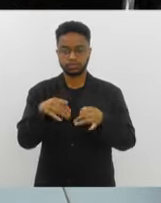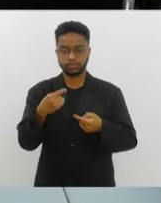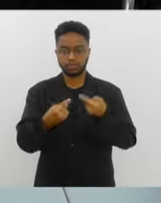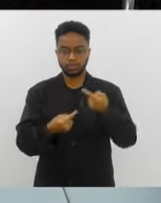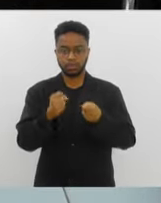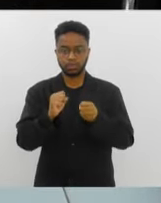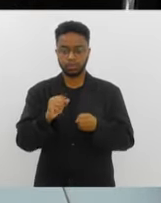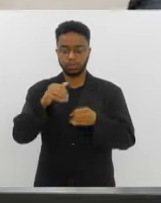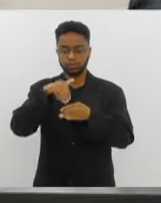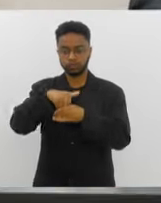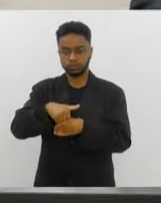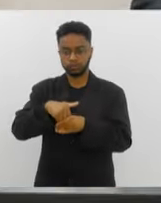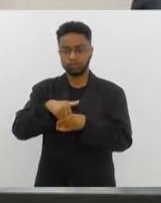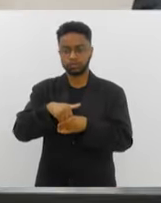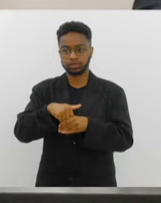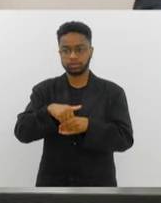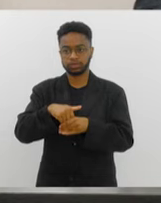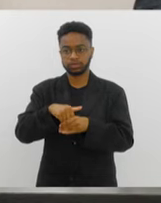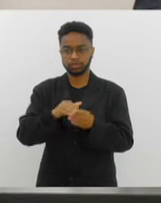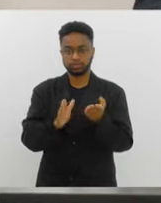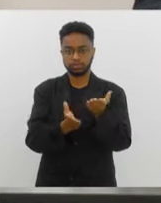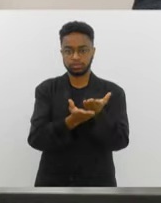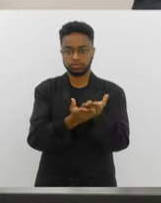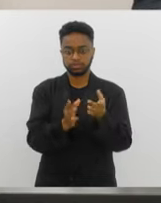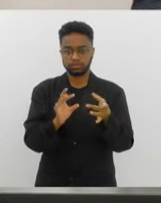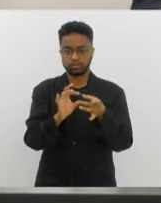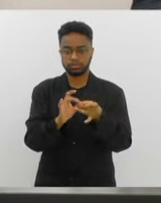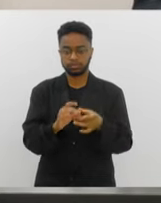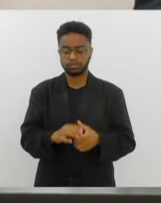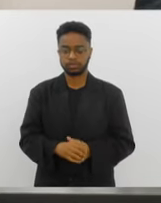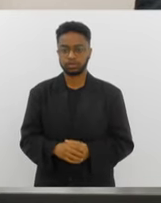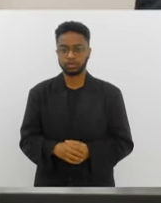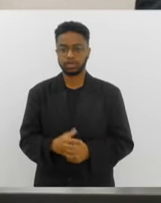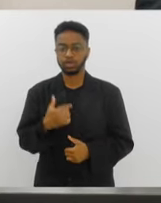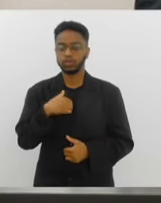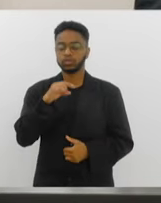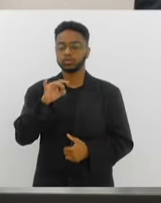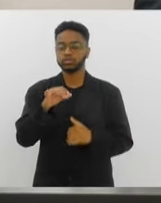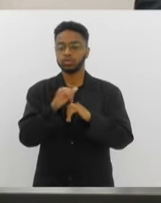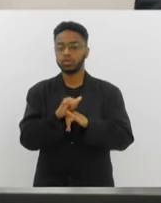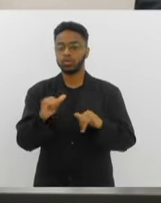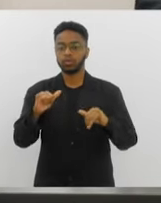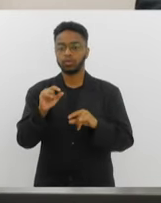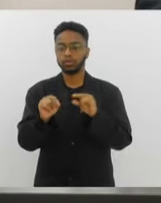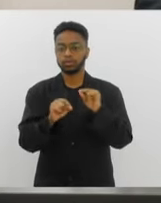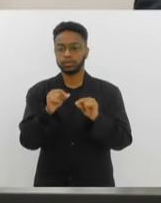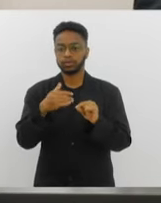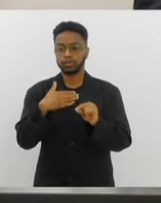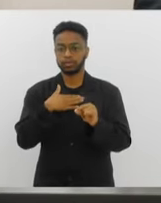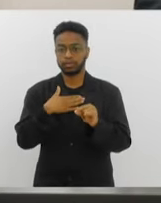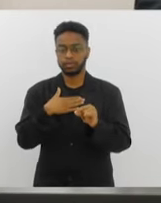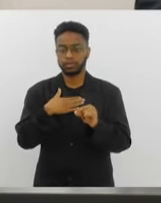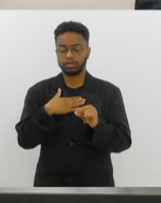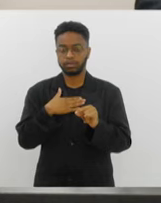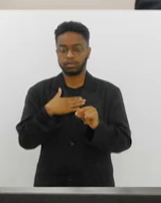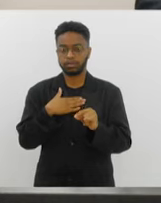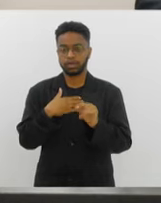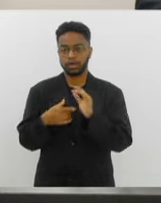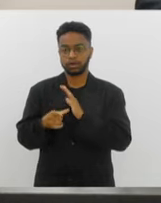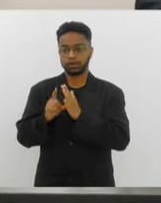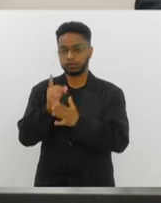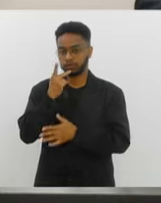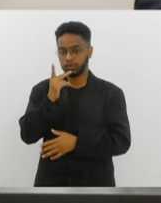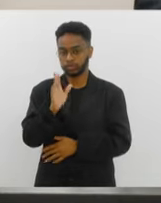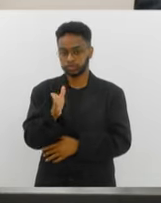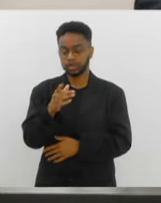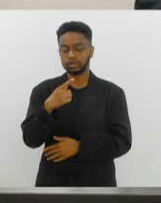em votação, o voto só... pela anexação, deputado Mink. Não, só para dizer que o meu anterior citado já